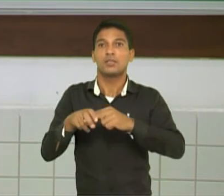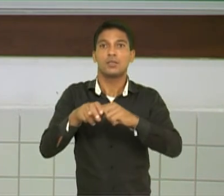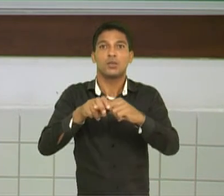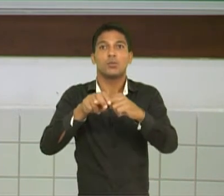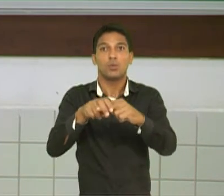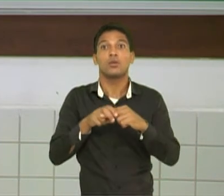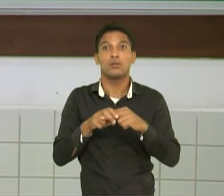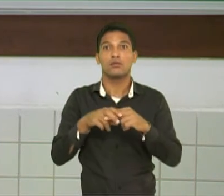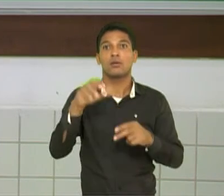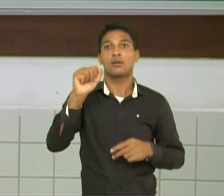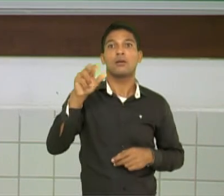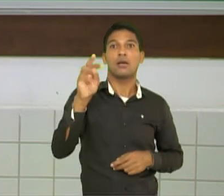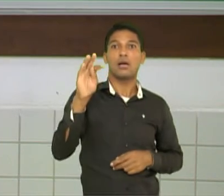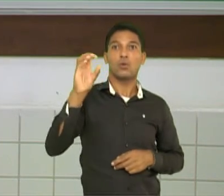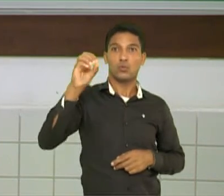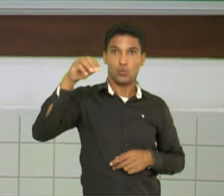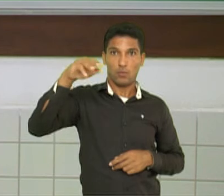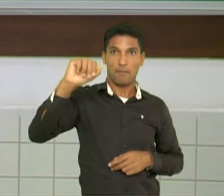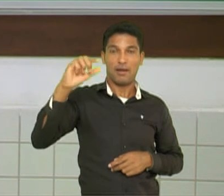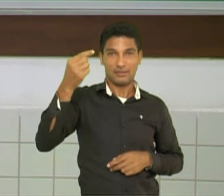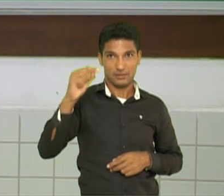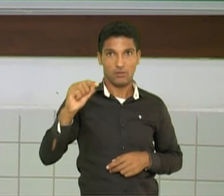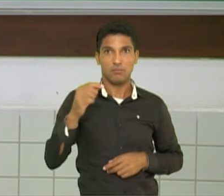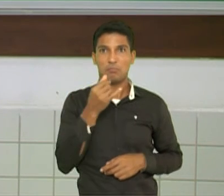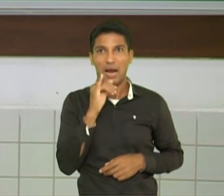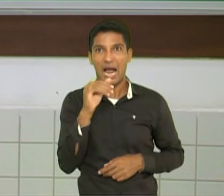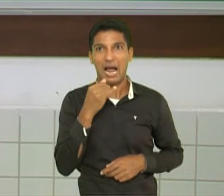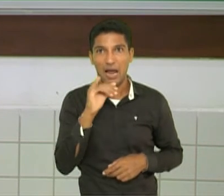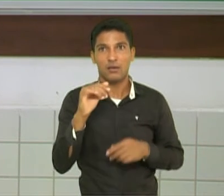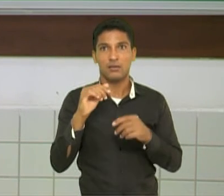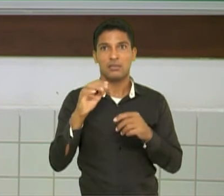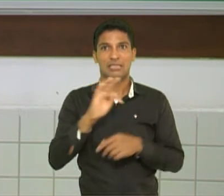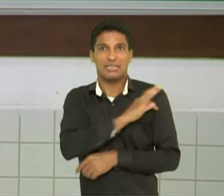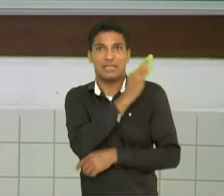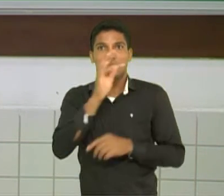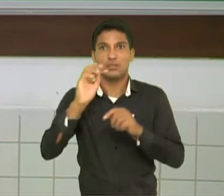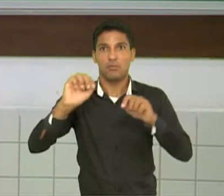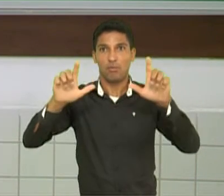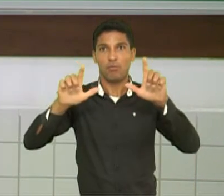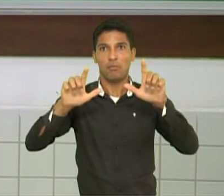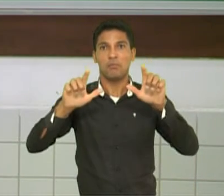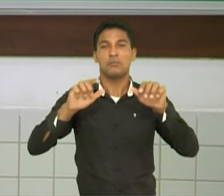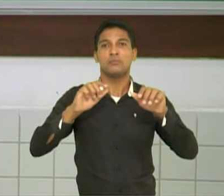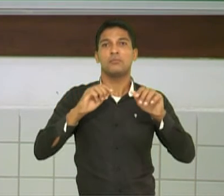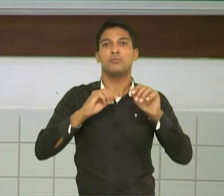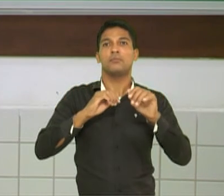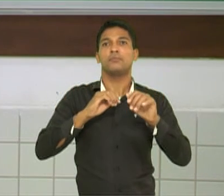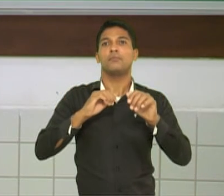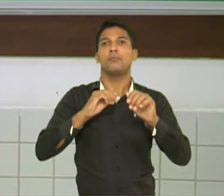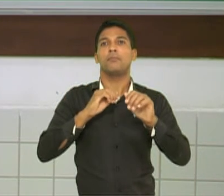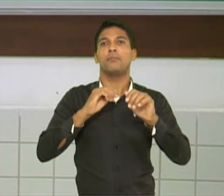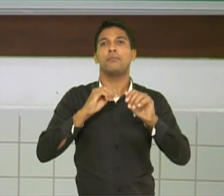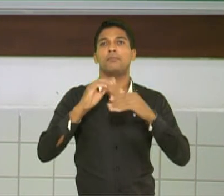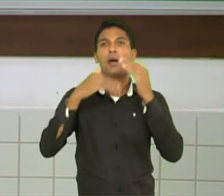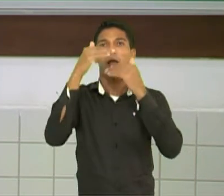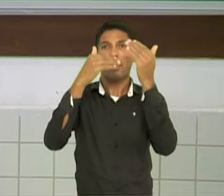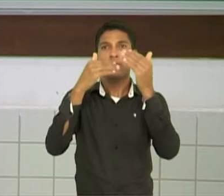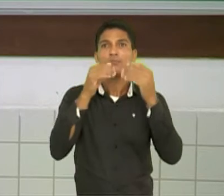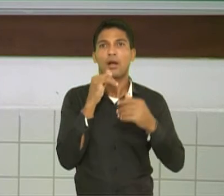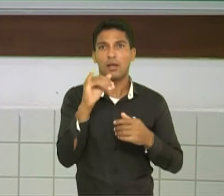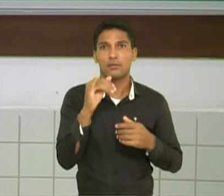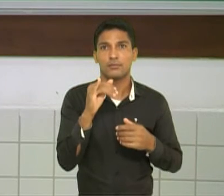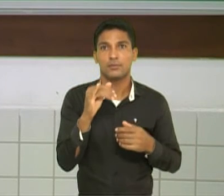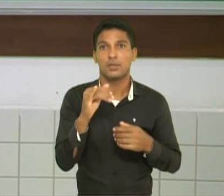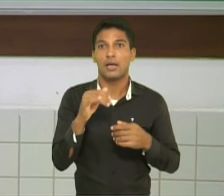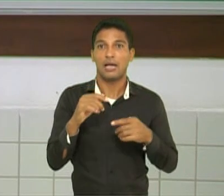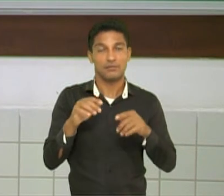do desemprego. Então, a competição aí é com máquinas automatizadas. Bastante informação na aula de hoje,